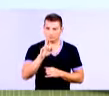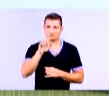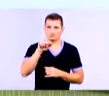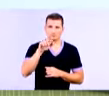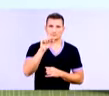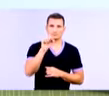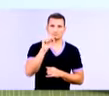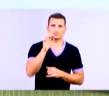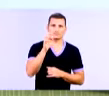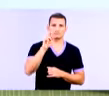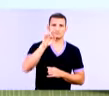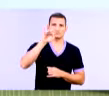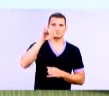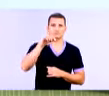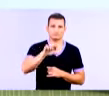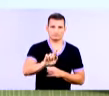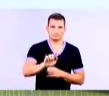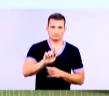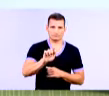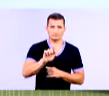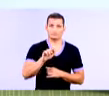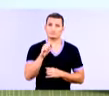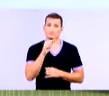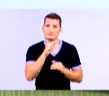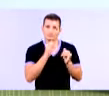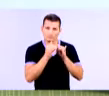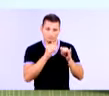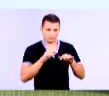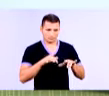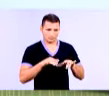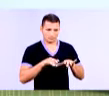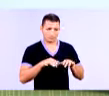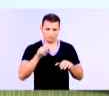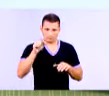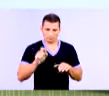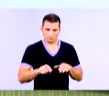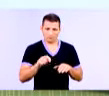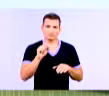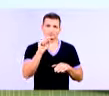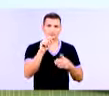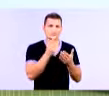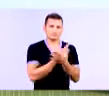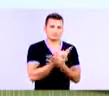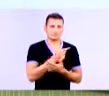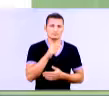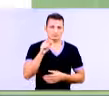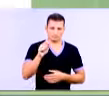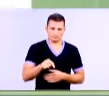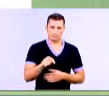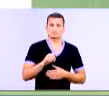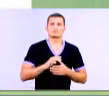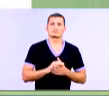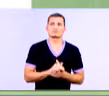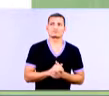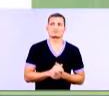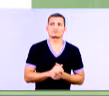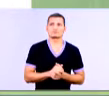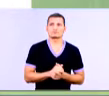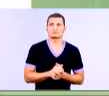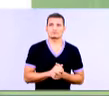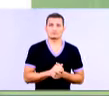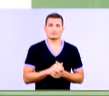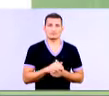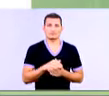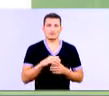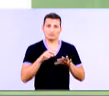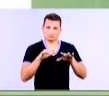string, né? Ele informou, digitou no teclado e deu enter. O que vai acontecer com esse enter? Aquele texto que ele